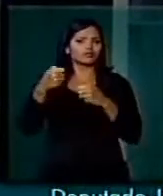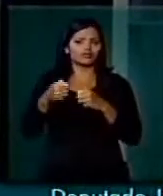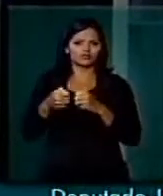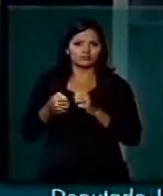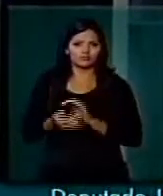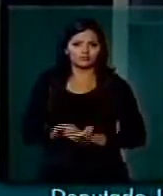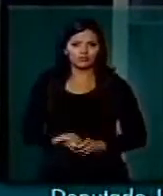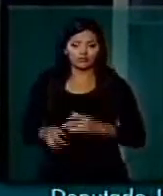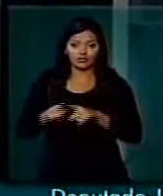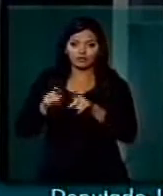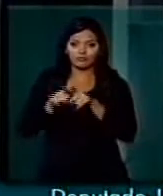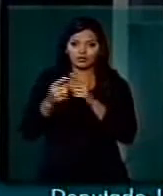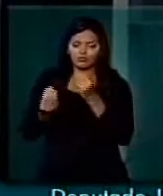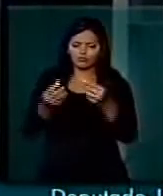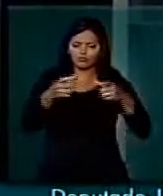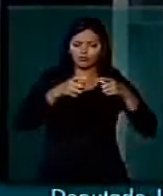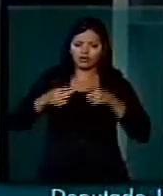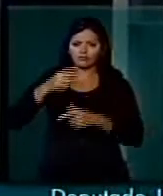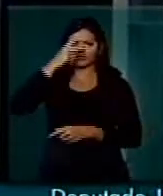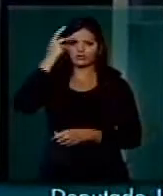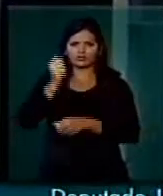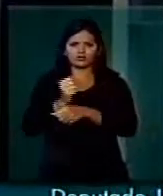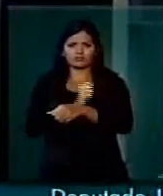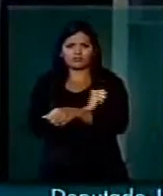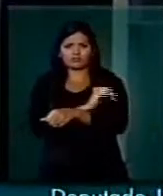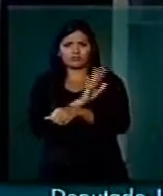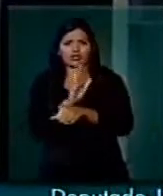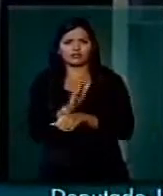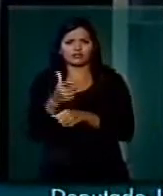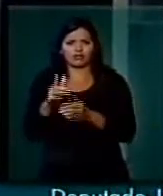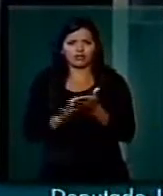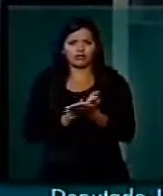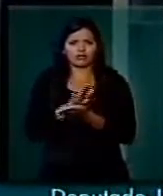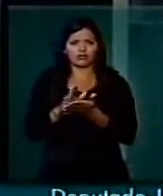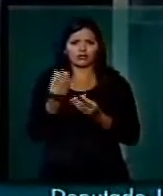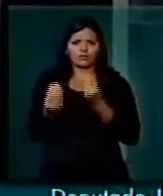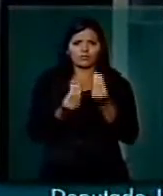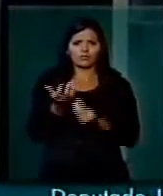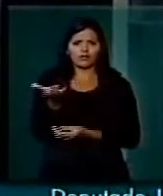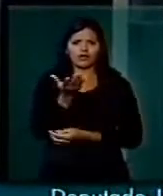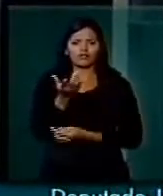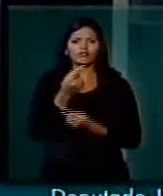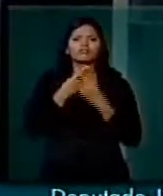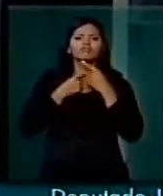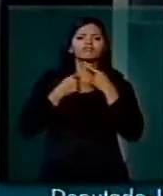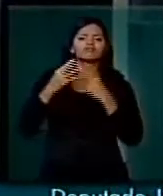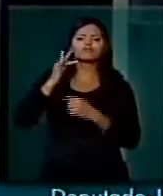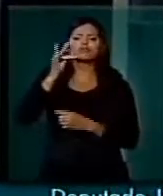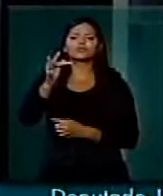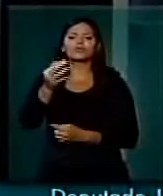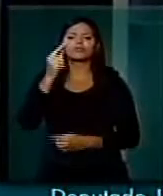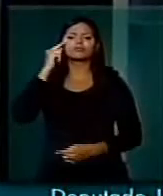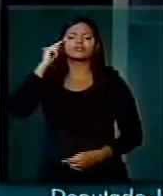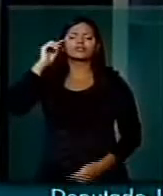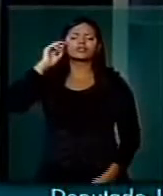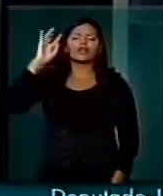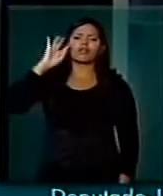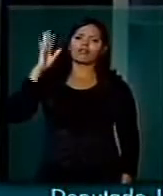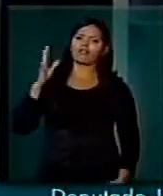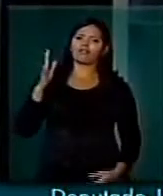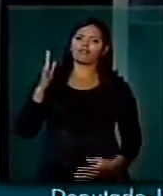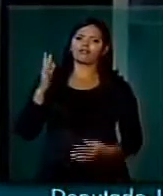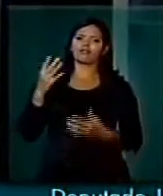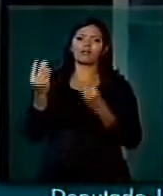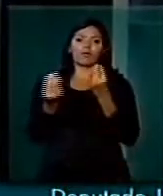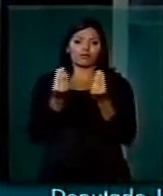onde as pessoas não têm esperança, não têm perspectiva do amanhã, é um ambiente desolador e